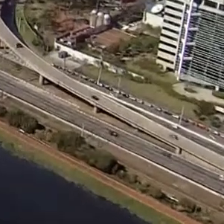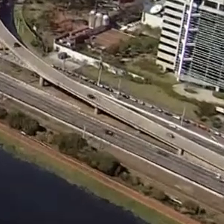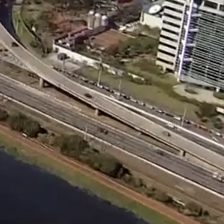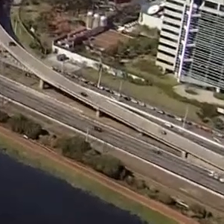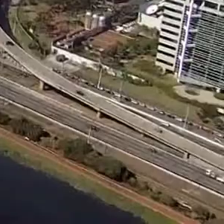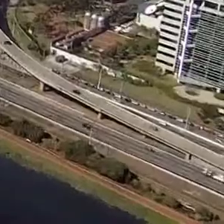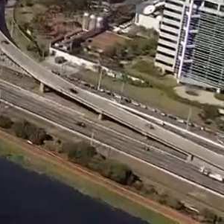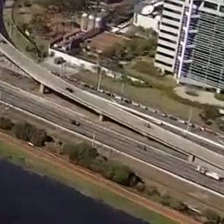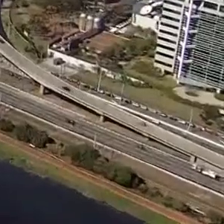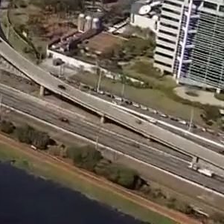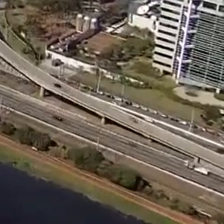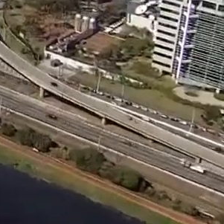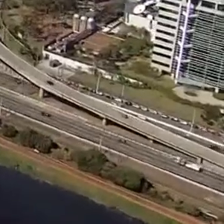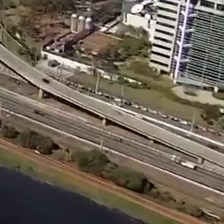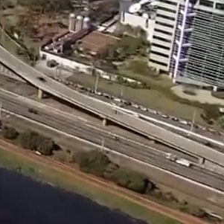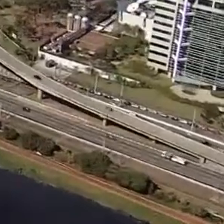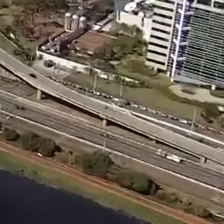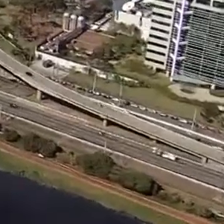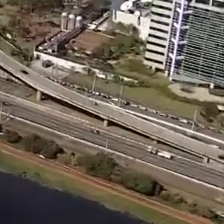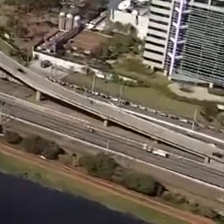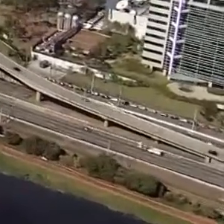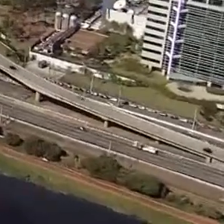pegou não